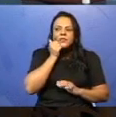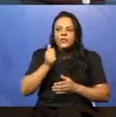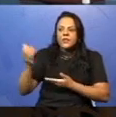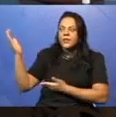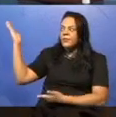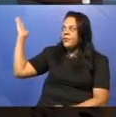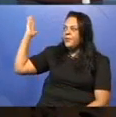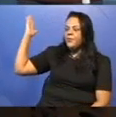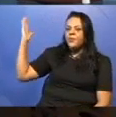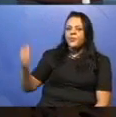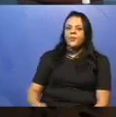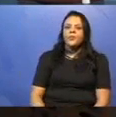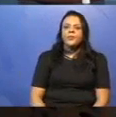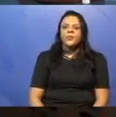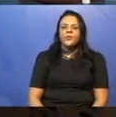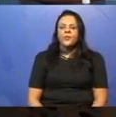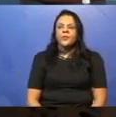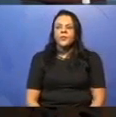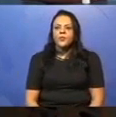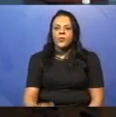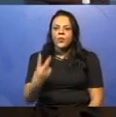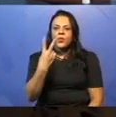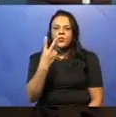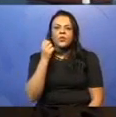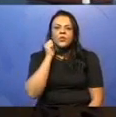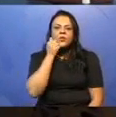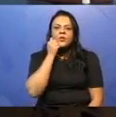Darwin e Alfred Russel Wallace.